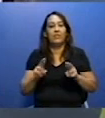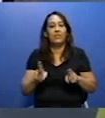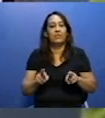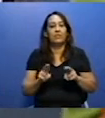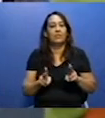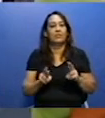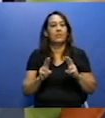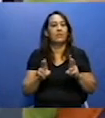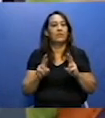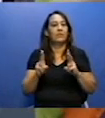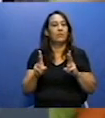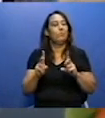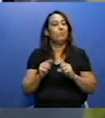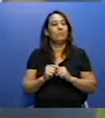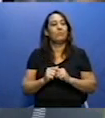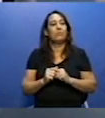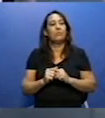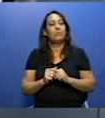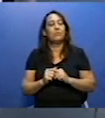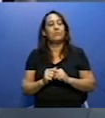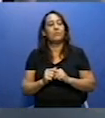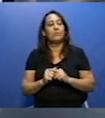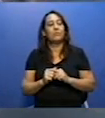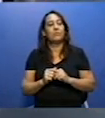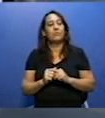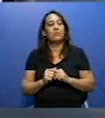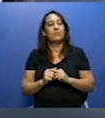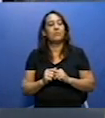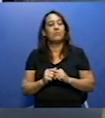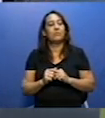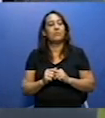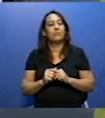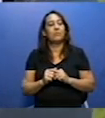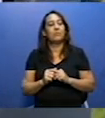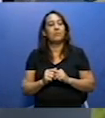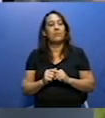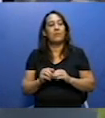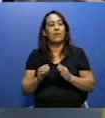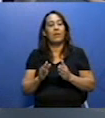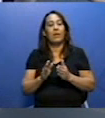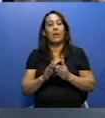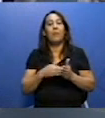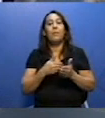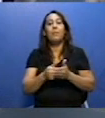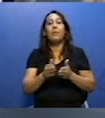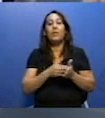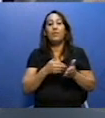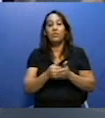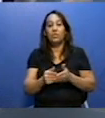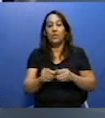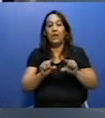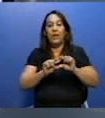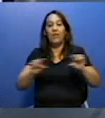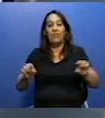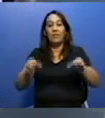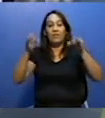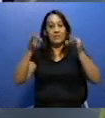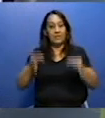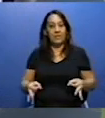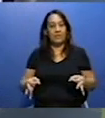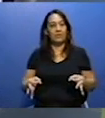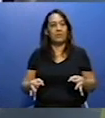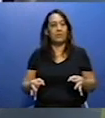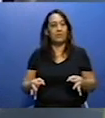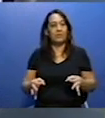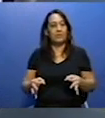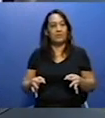ó. Quadrado e um triângulo. Pinte a frase verdadeira. Corre aí no